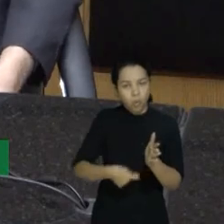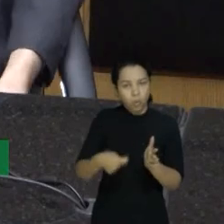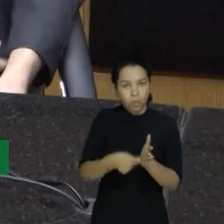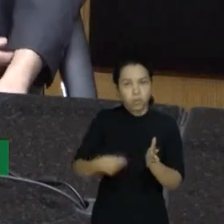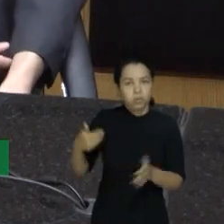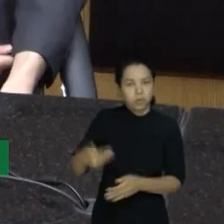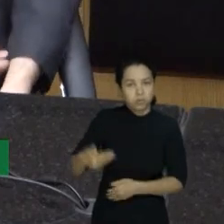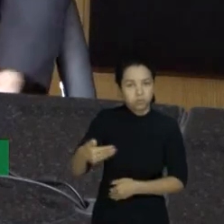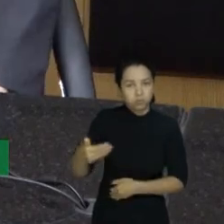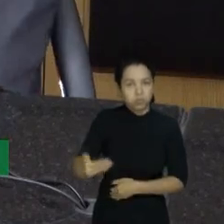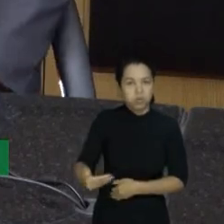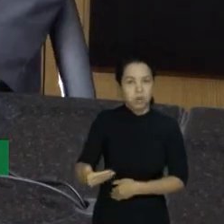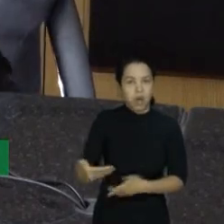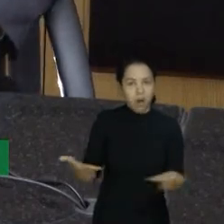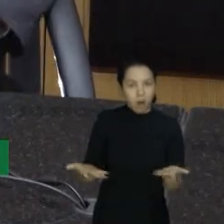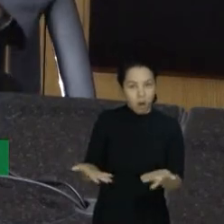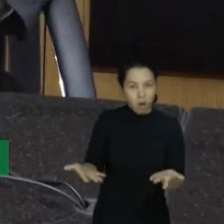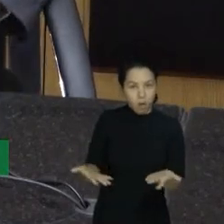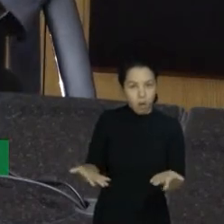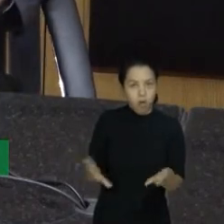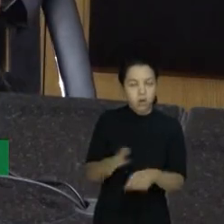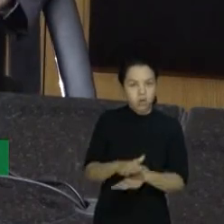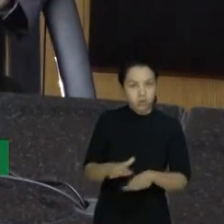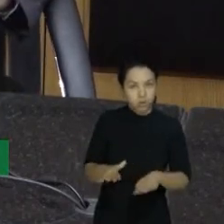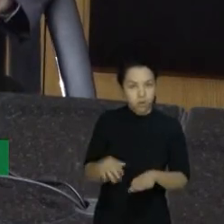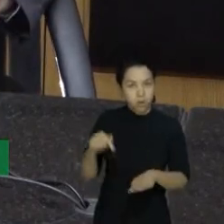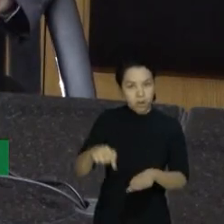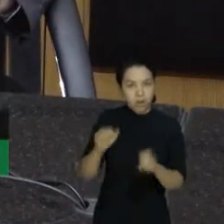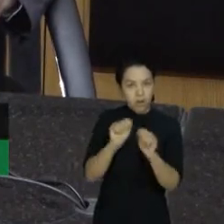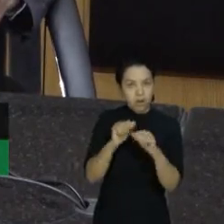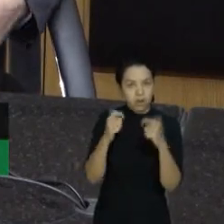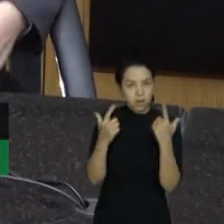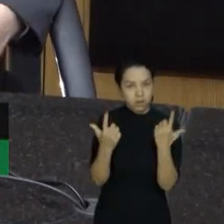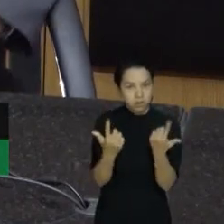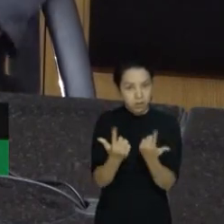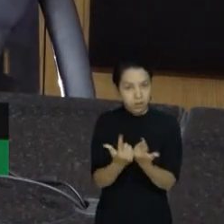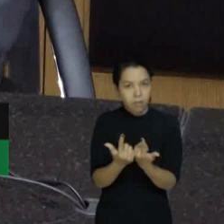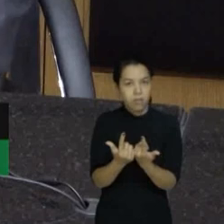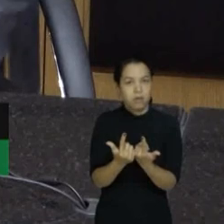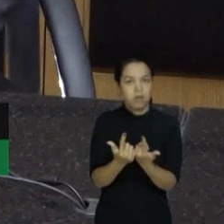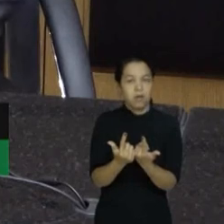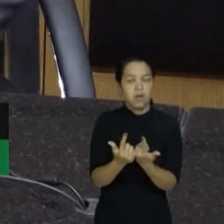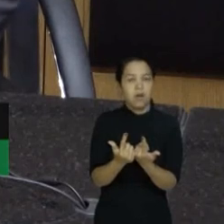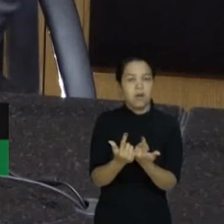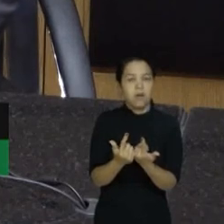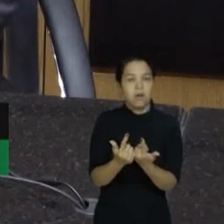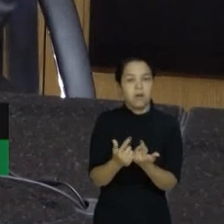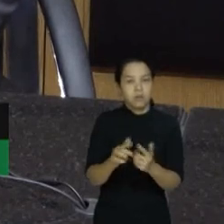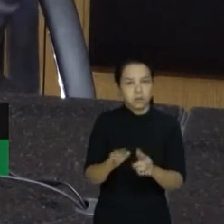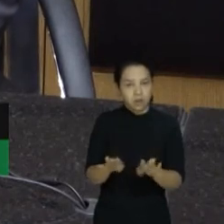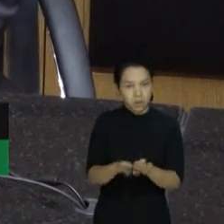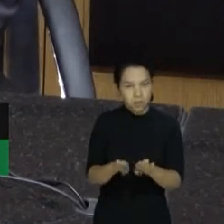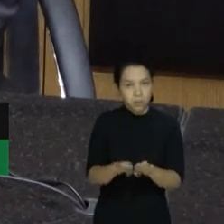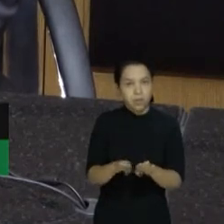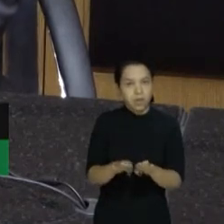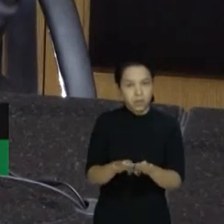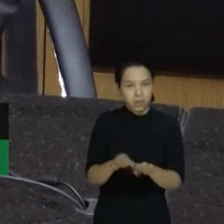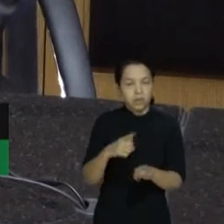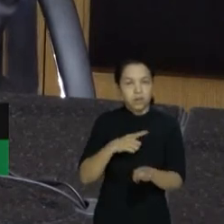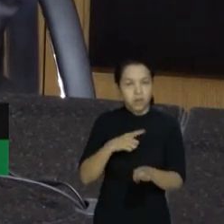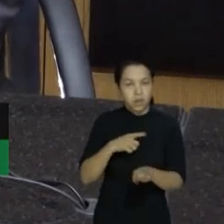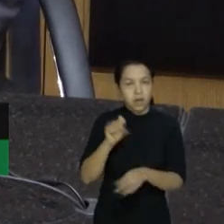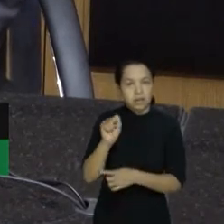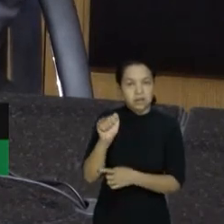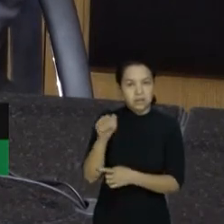agora, quando na Assembleia Legislativa, muito bem informado e orientado pela Sandra